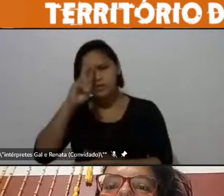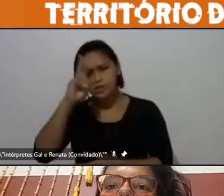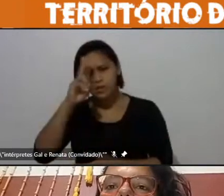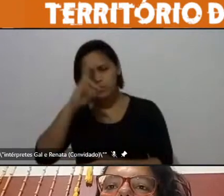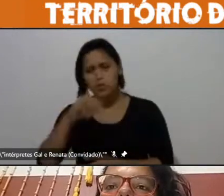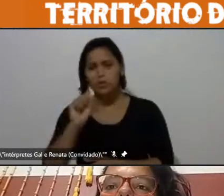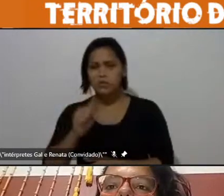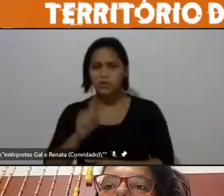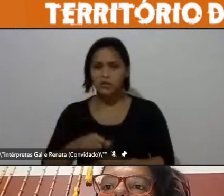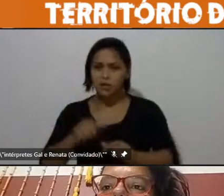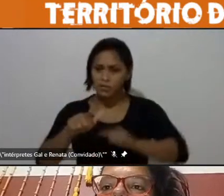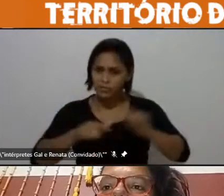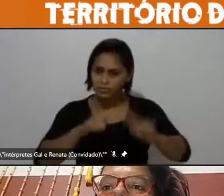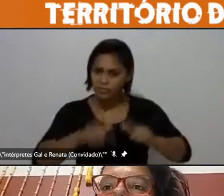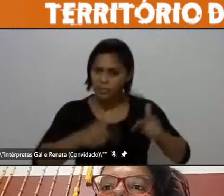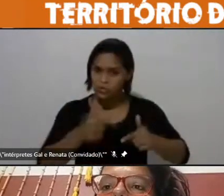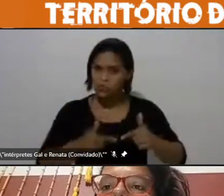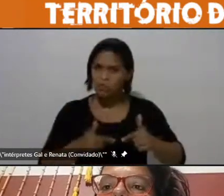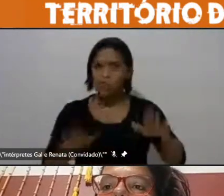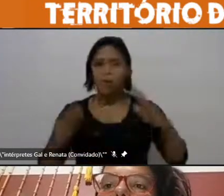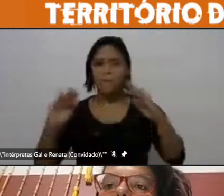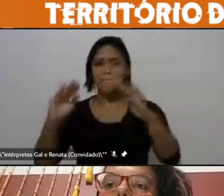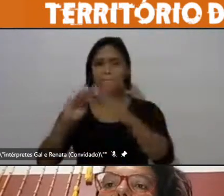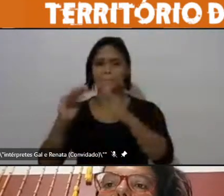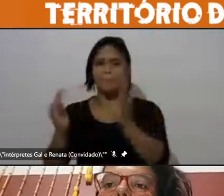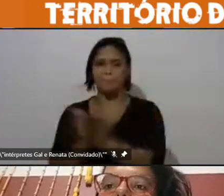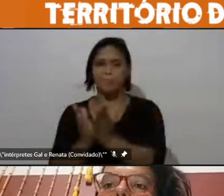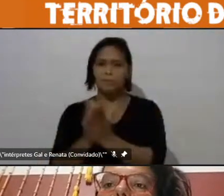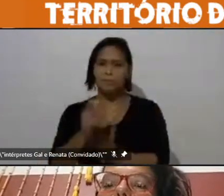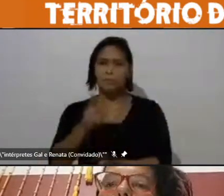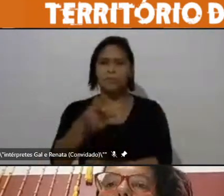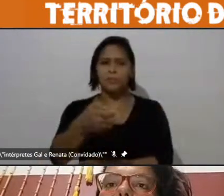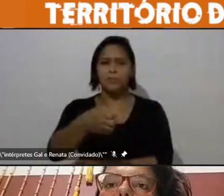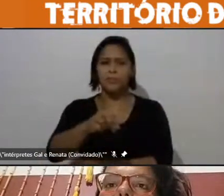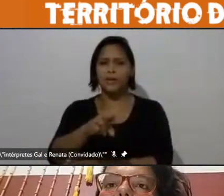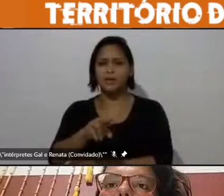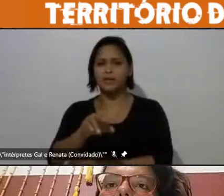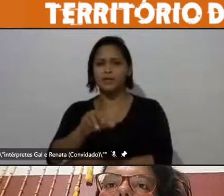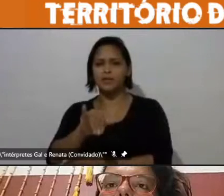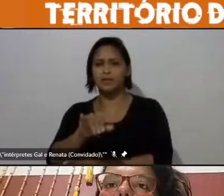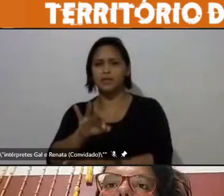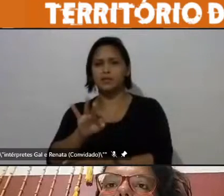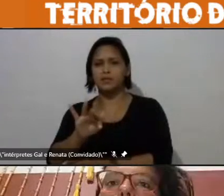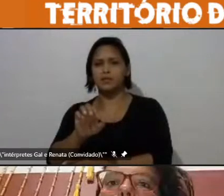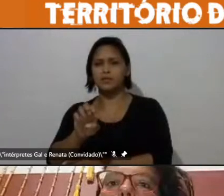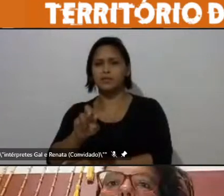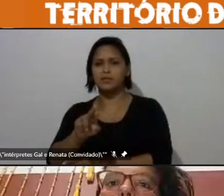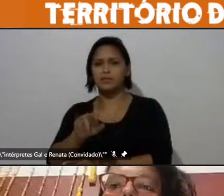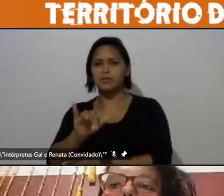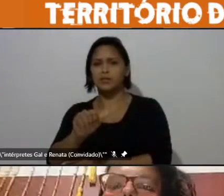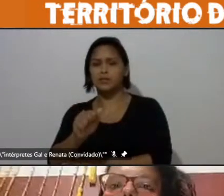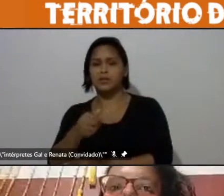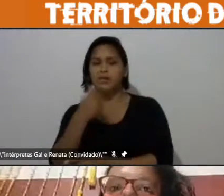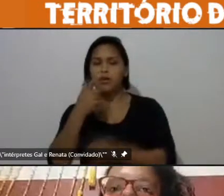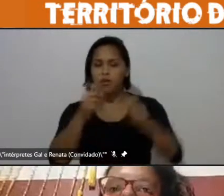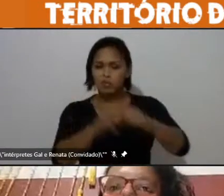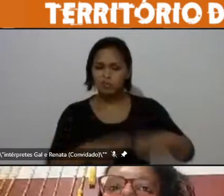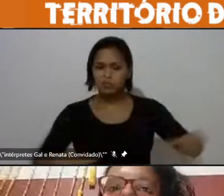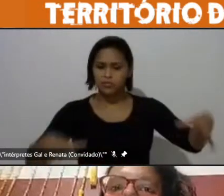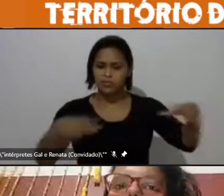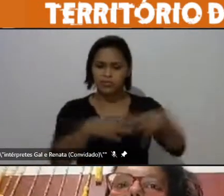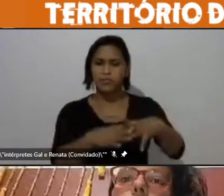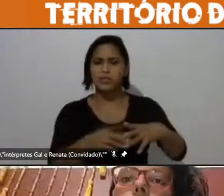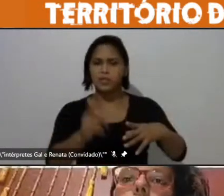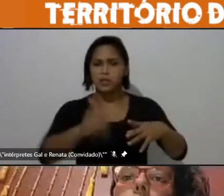né? Quando a gente vai discutir periferia, a gente entende que, né, a periferia como um espaço, né, um território